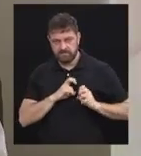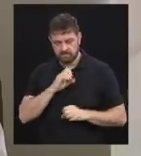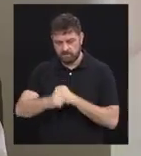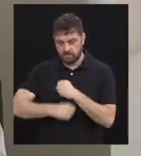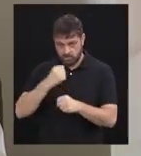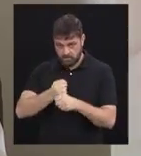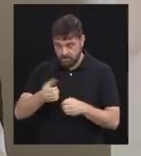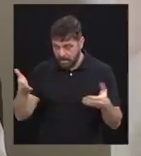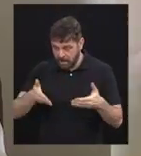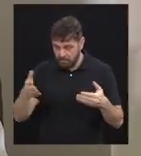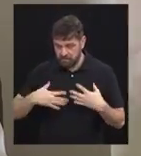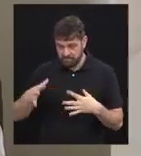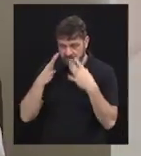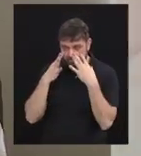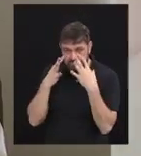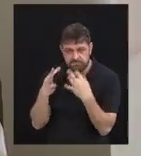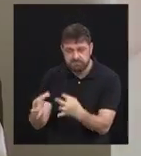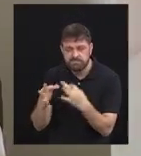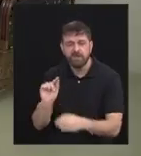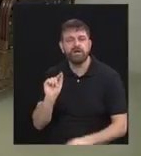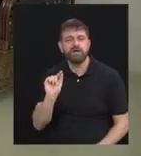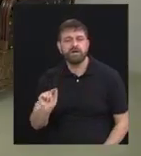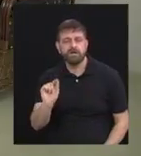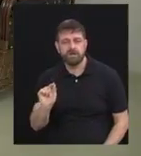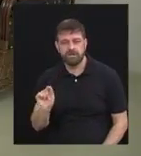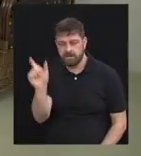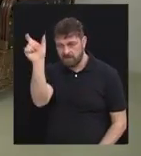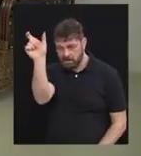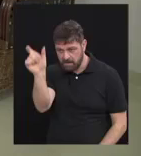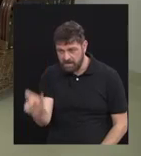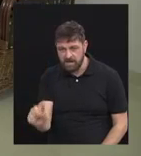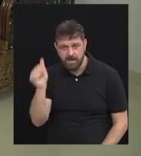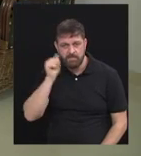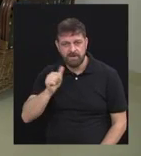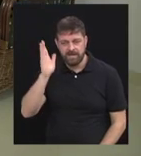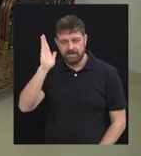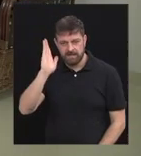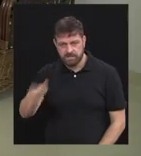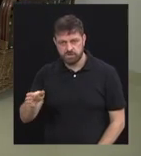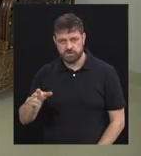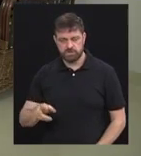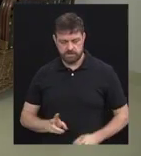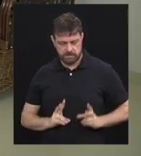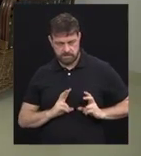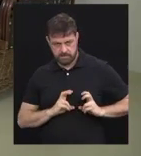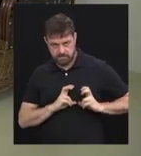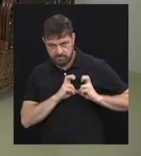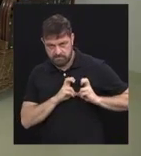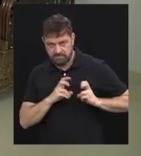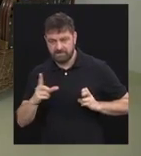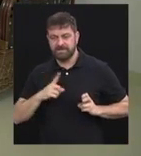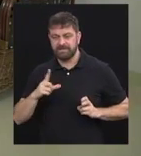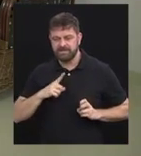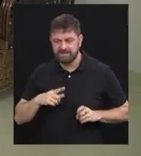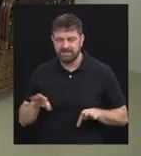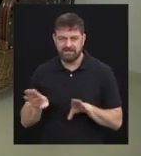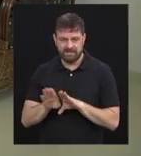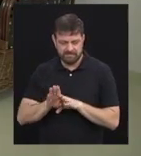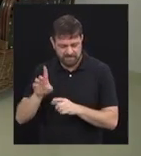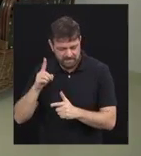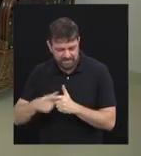muita atenção àquelas pacientes que já foram tratadas e que hoje ainda têm alguma